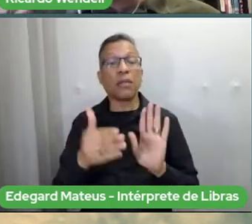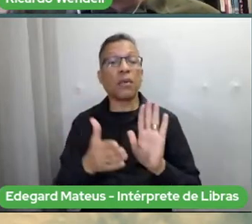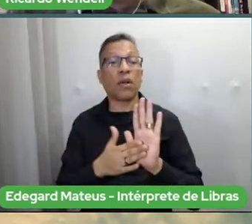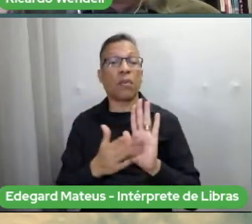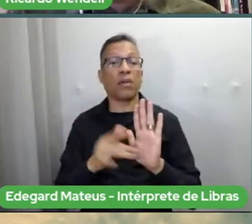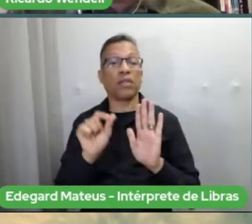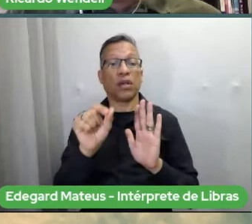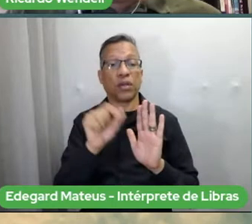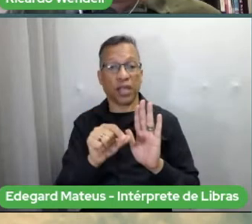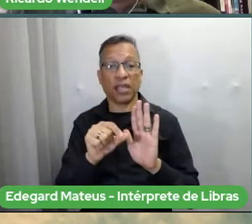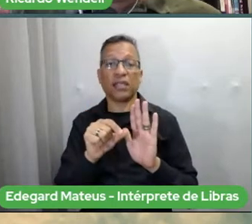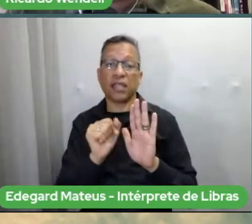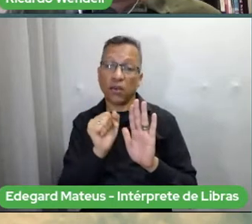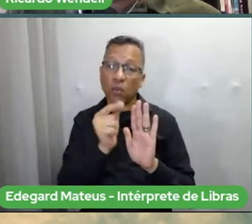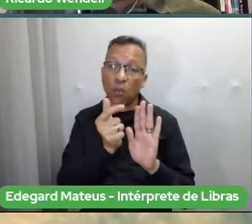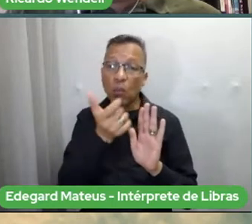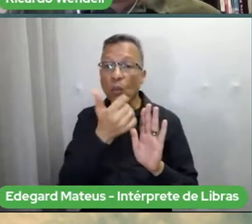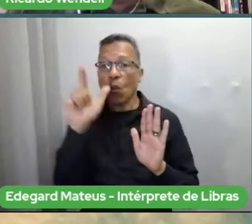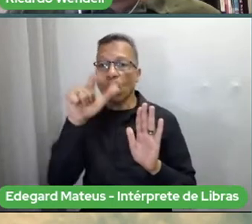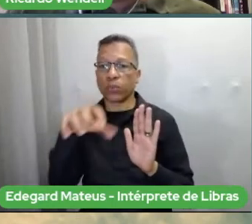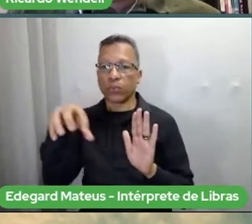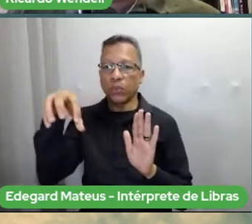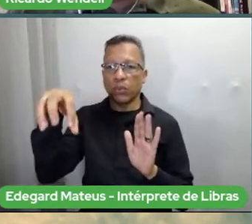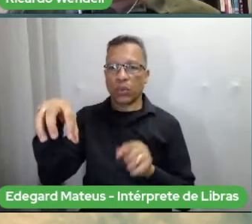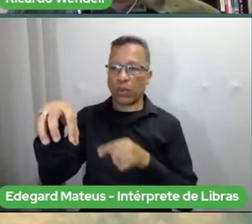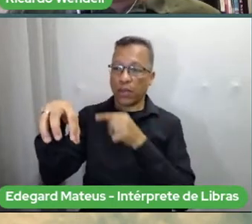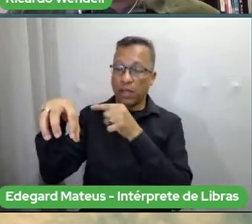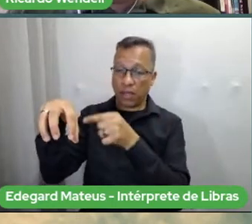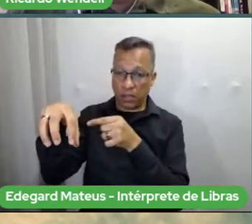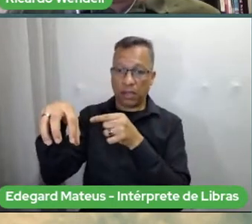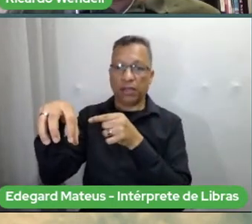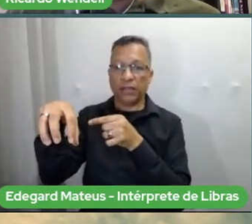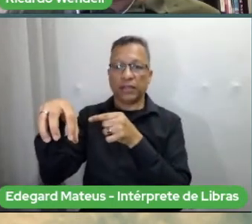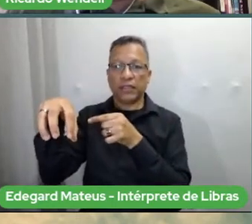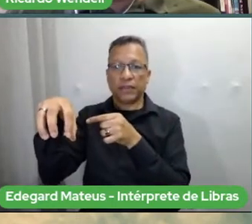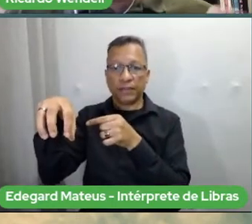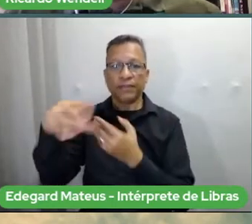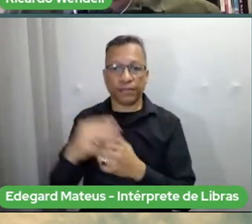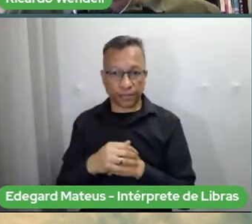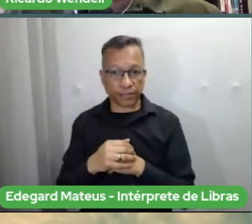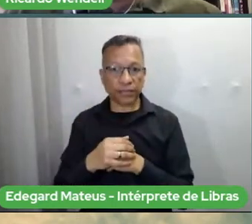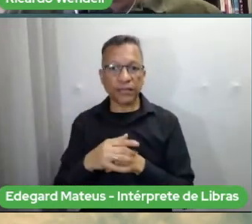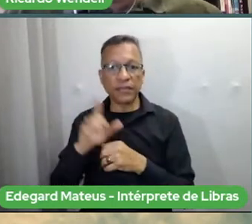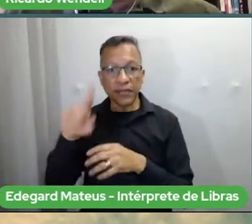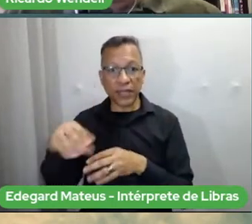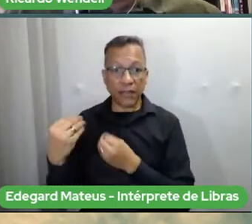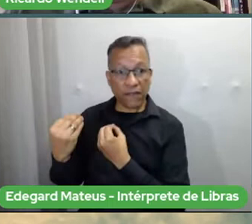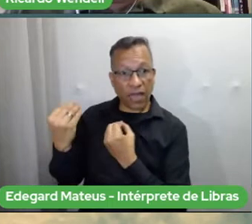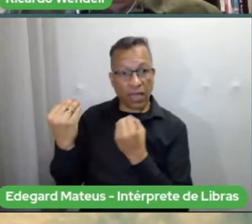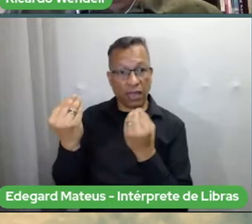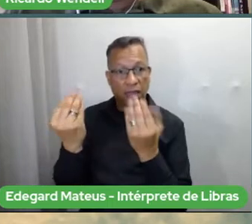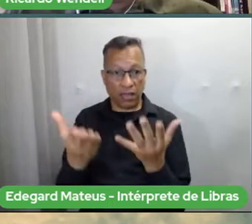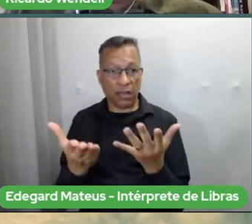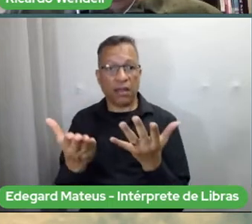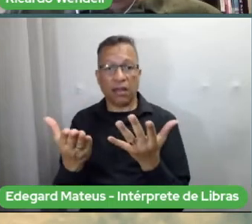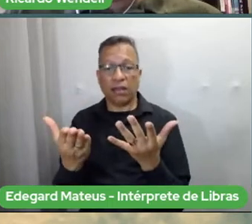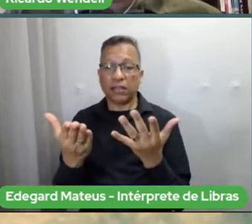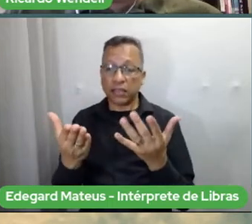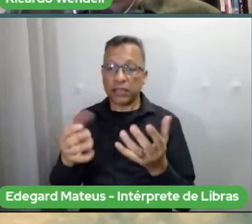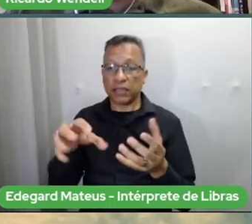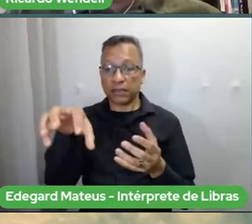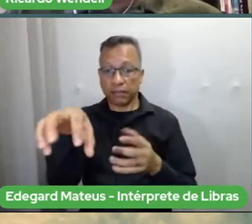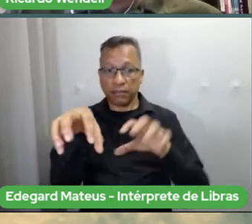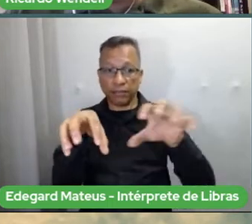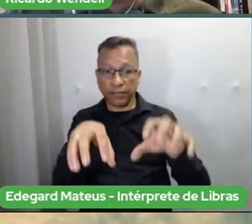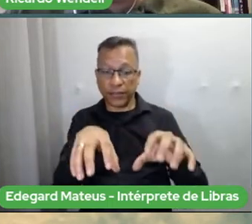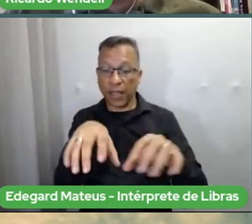um outro time, um time de plataforma de dados, um time de infra de dados, que vai prover esses times de produtos e domínios